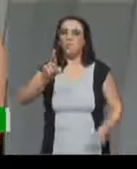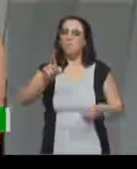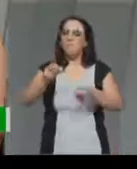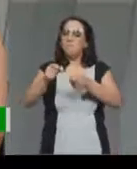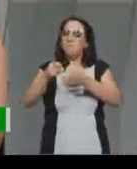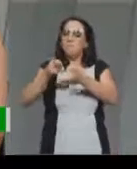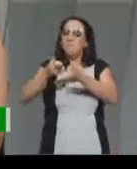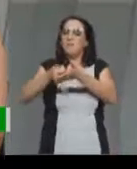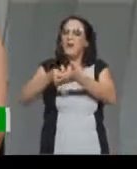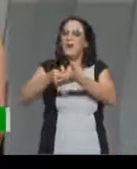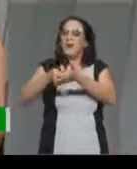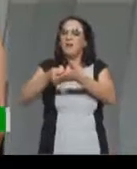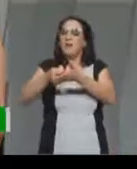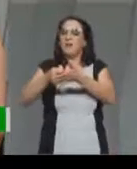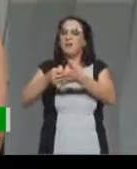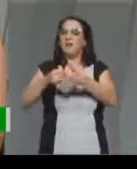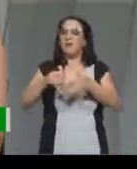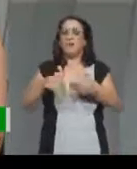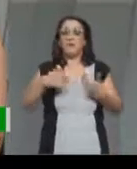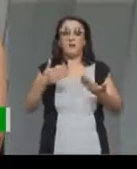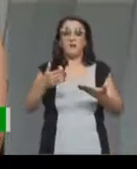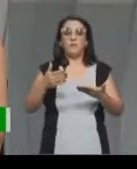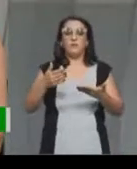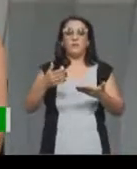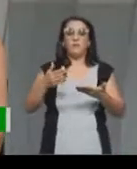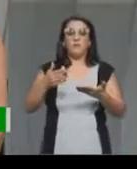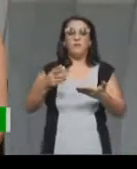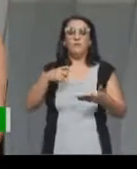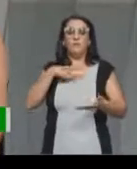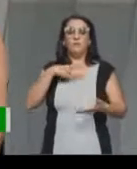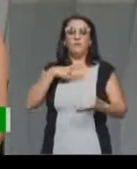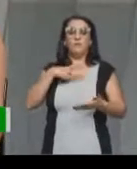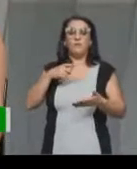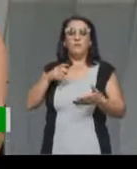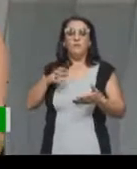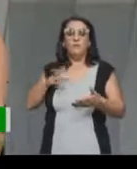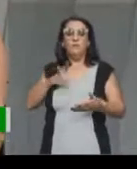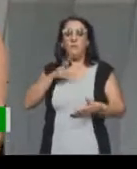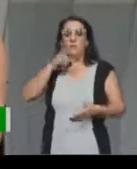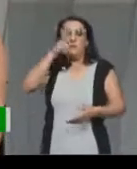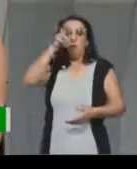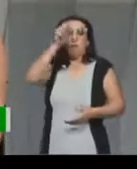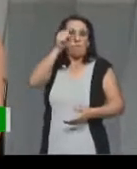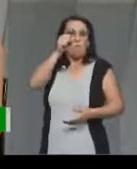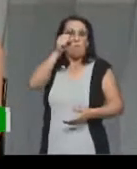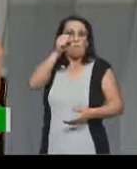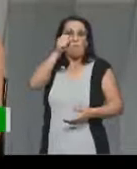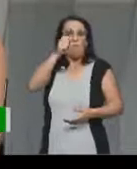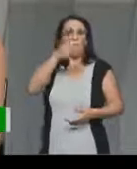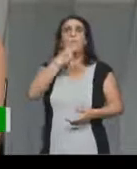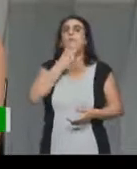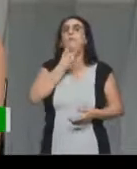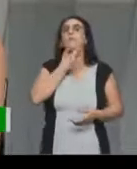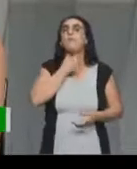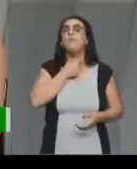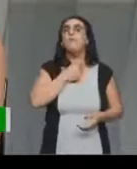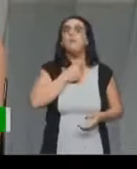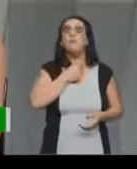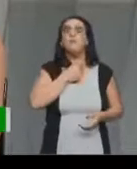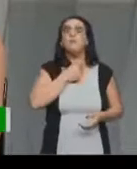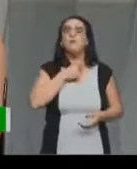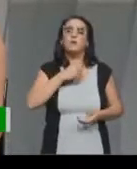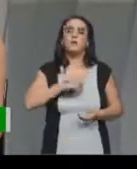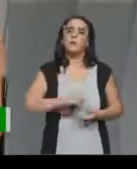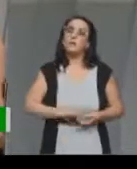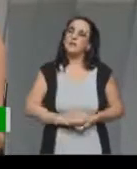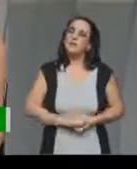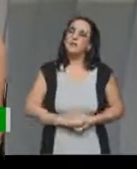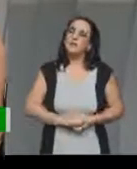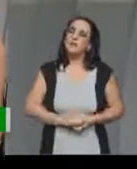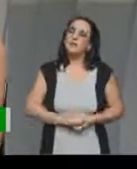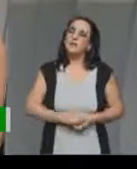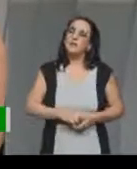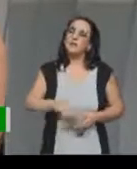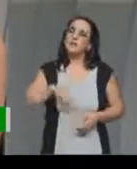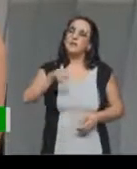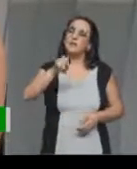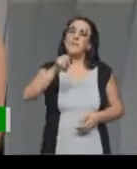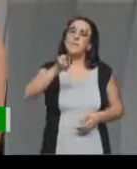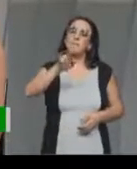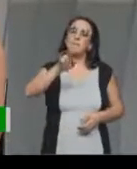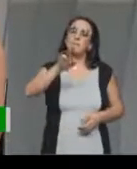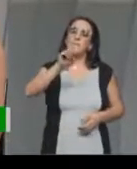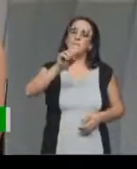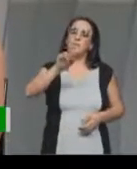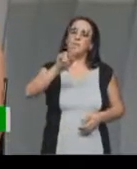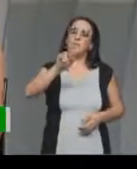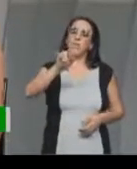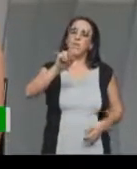As oxítonas têm alguma coisa que marca a intensidade da sílaba, quando não tem acento, quando tem você sabe. E as